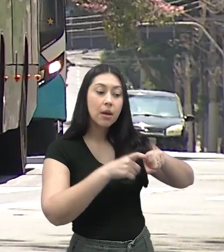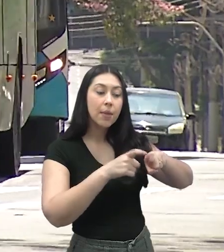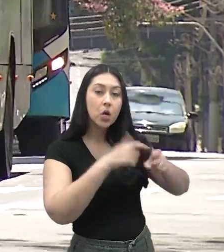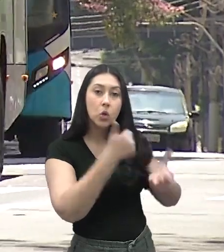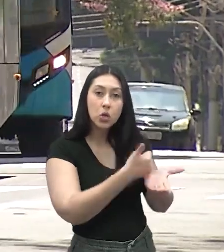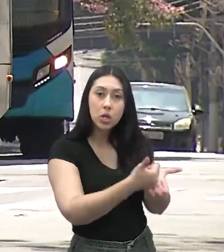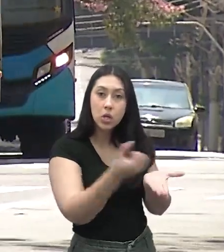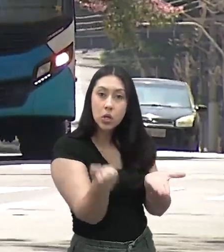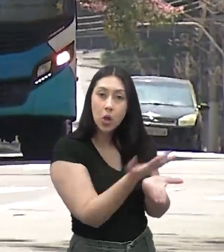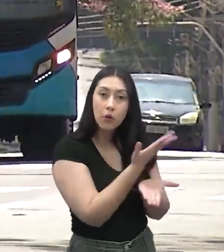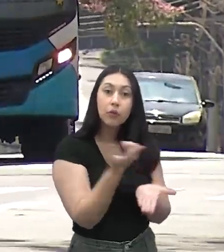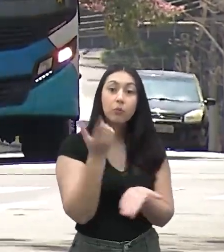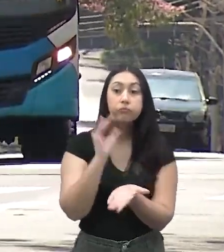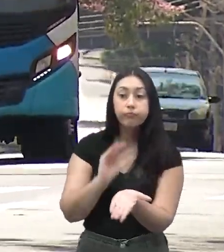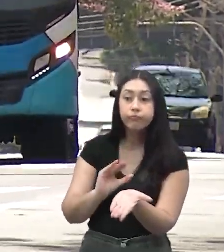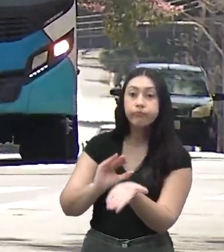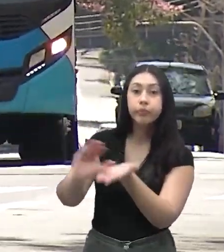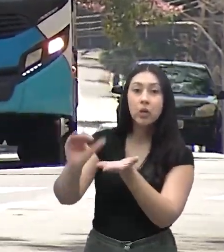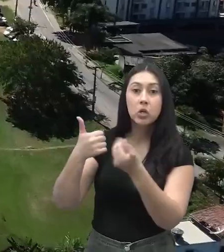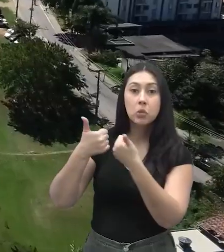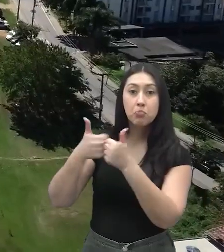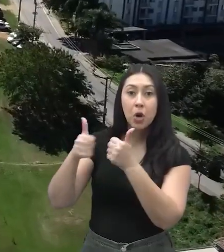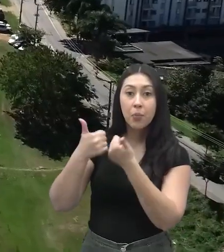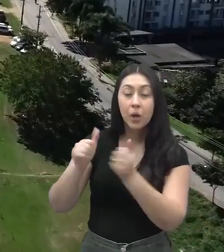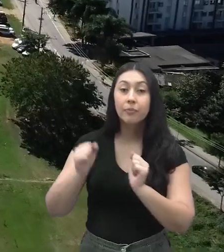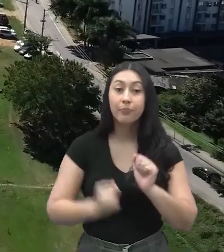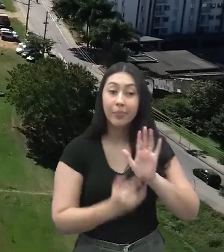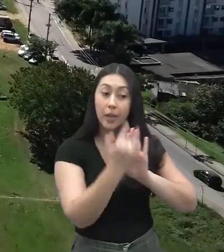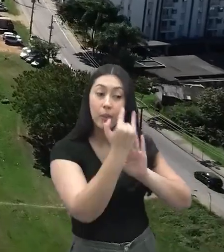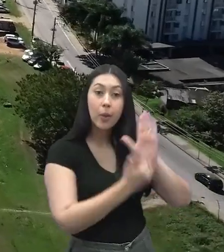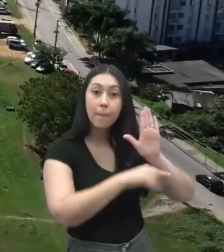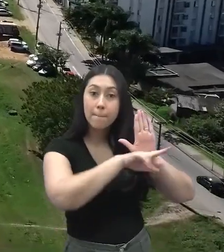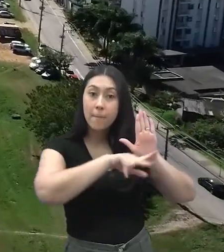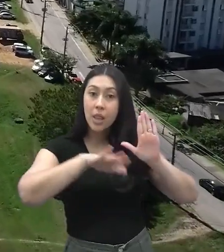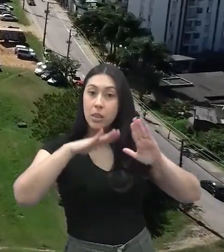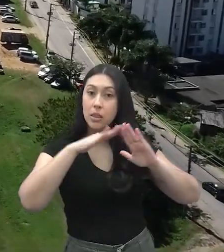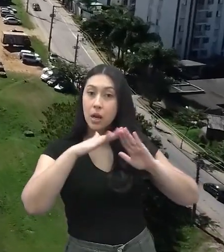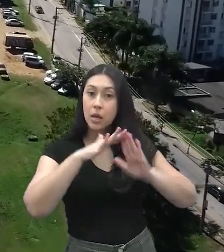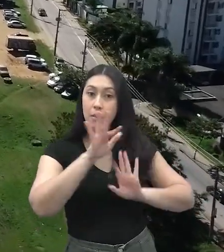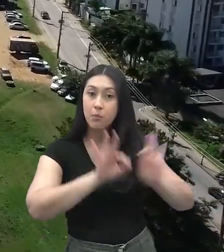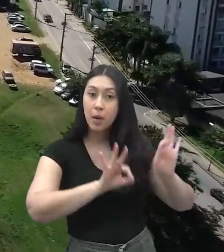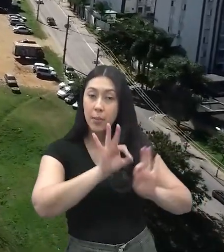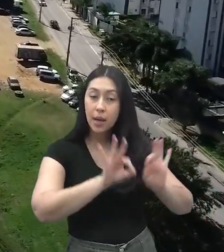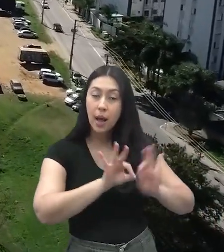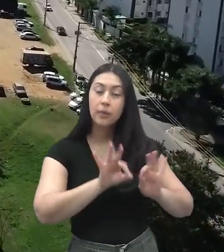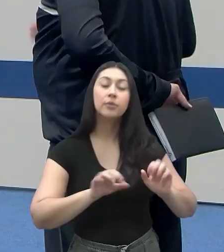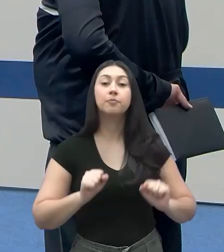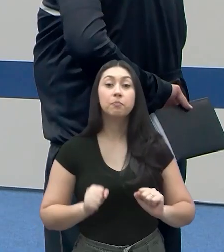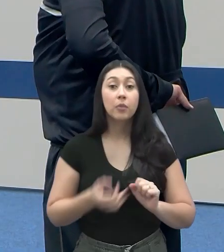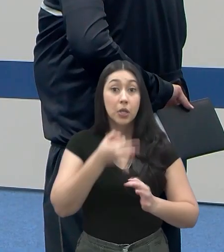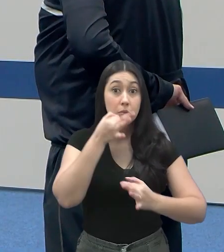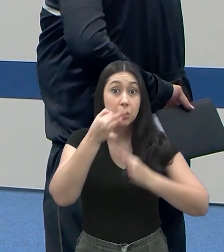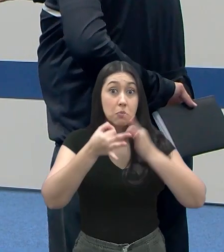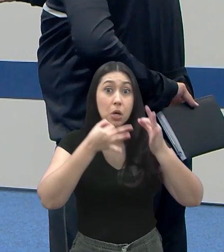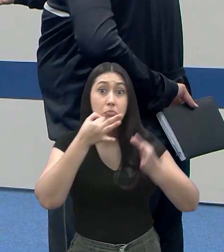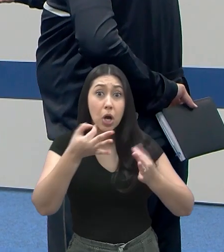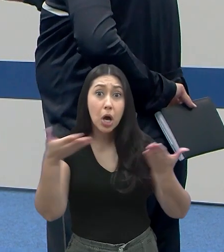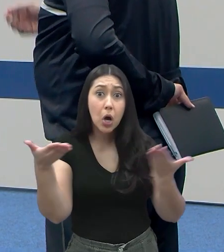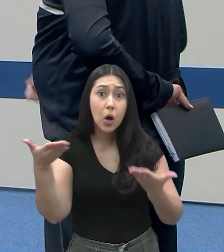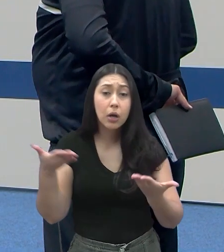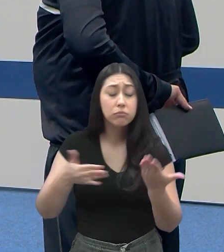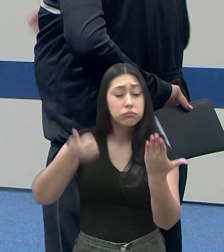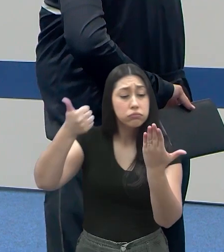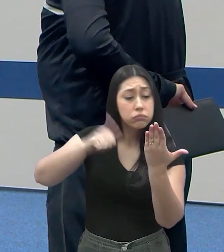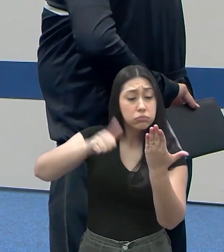médicos, investimento no transporte público, regularização fundiária na Zona Norte e do bairro Serrote. Essas sugestões